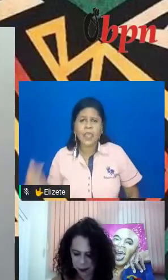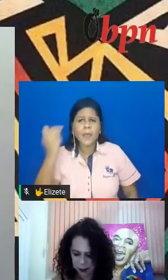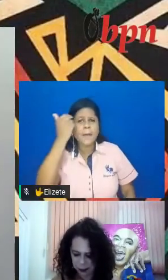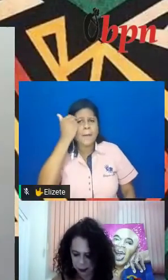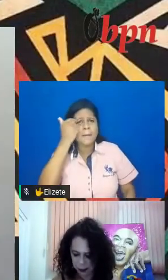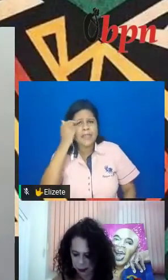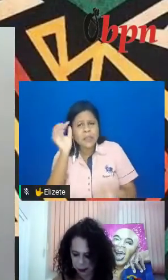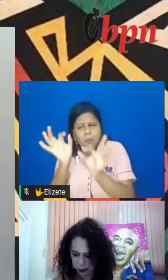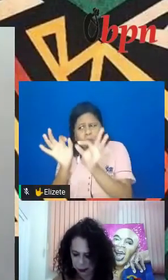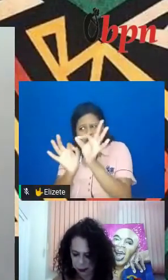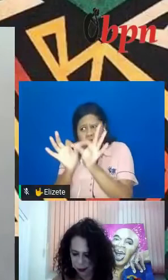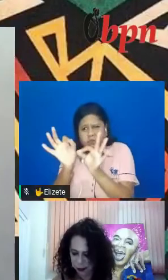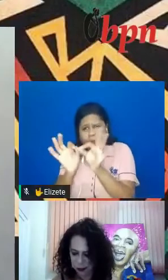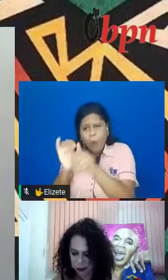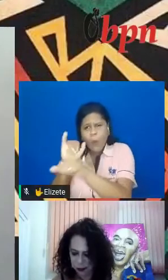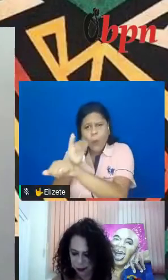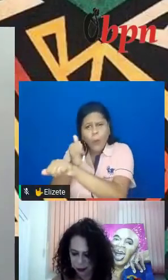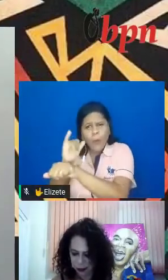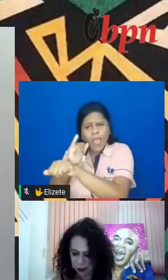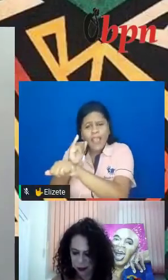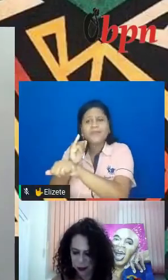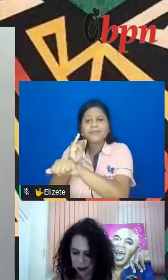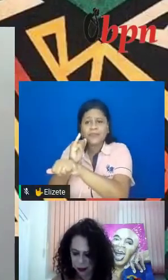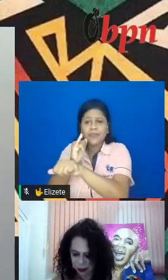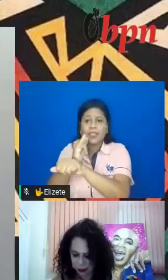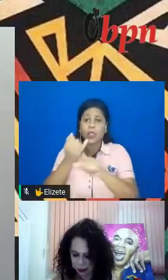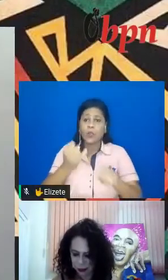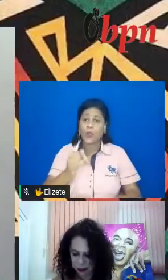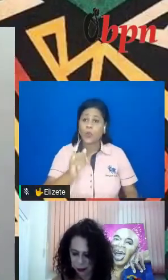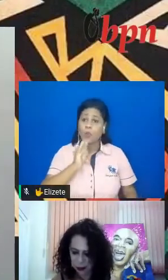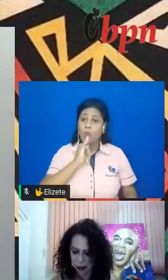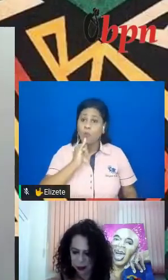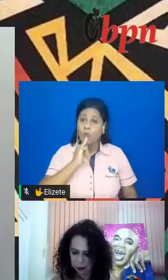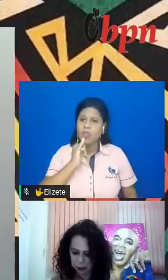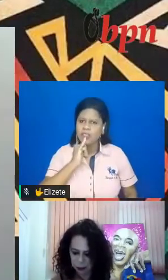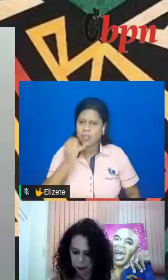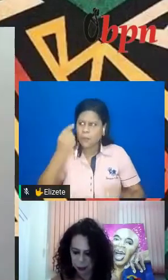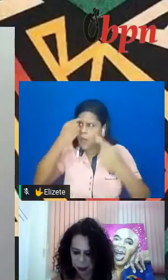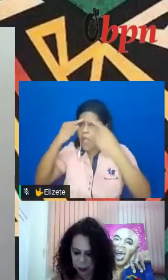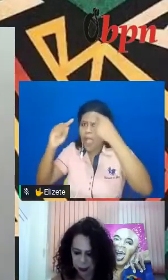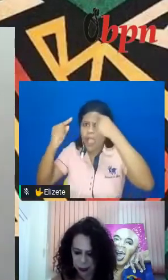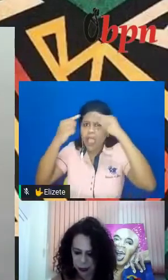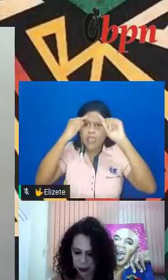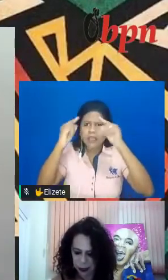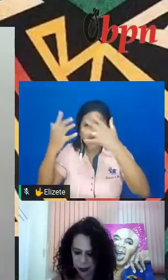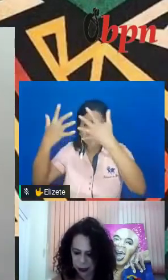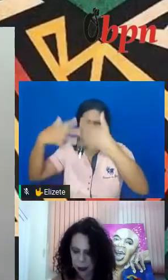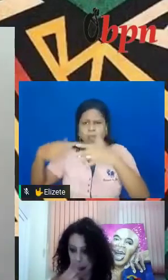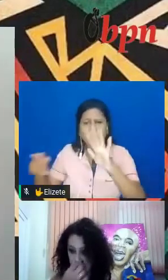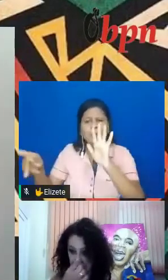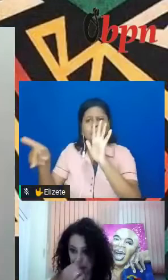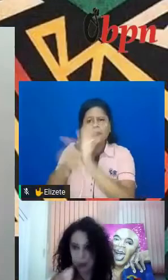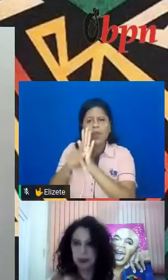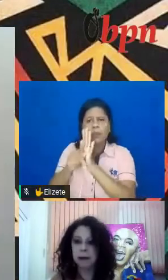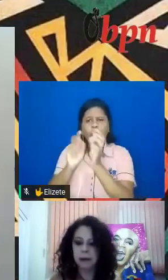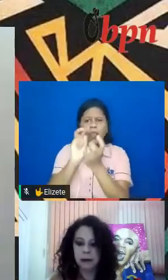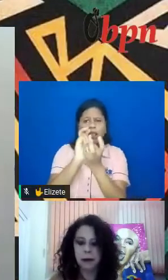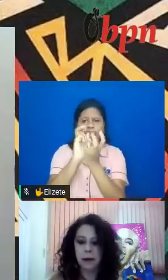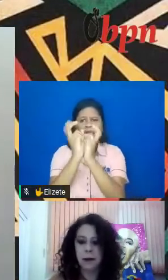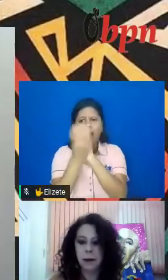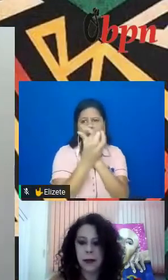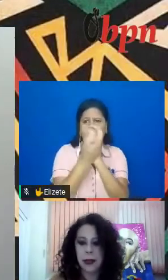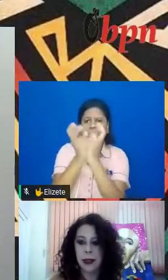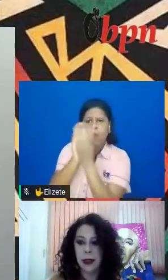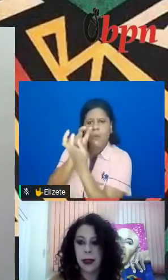um exemplo que eu quis dar também dessa engenhosidade é o próprio jogo da capoeira, né? O jogo da